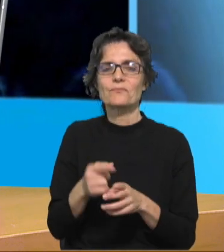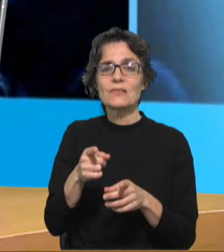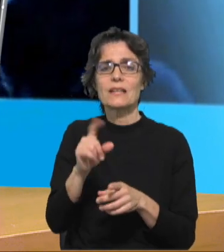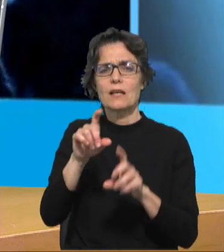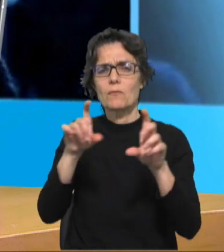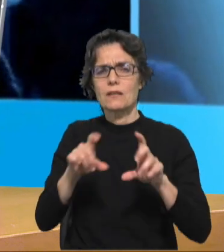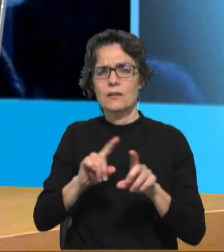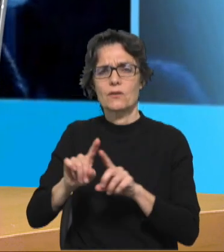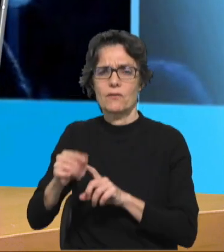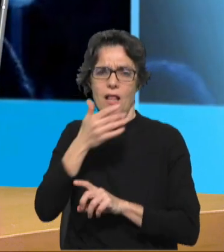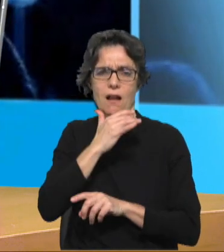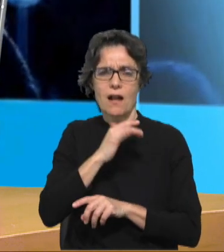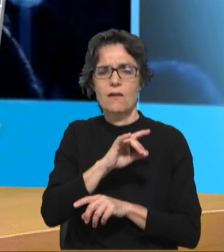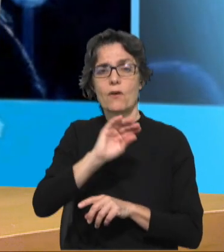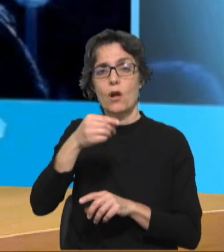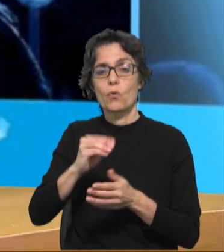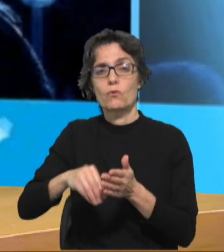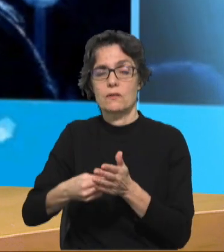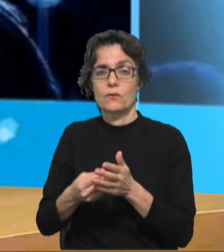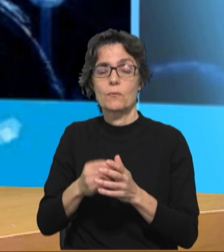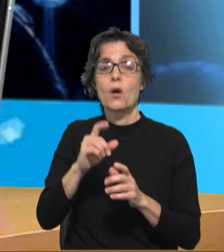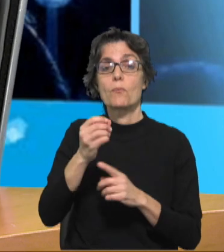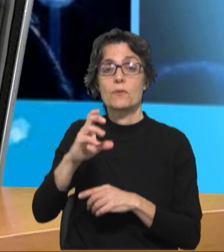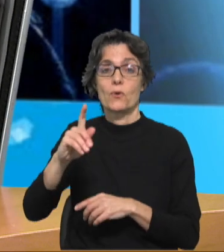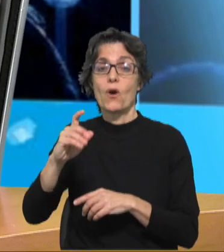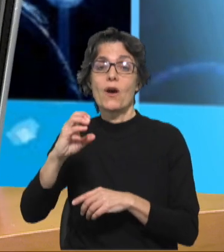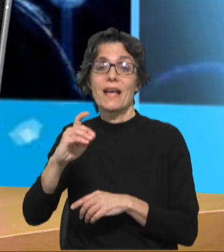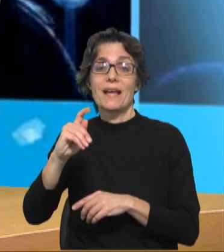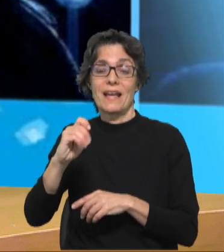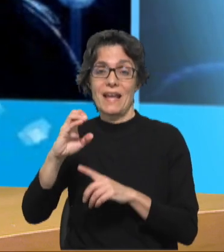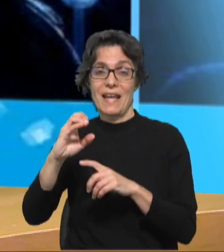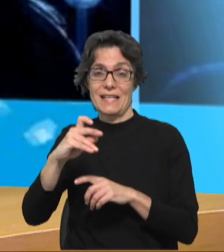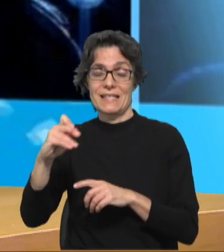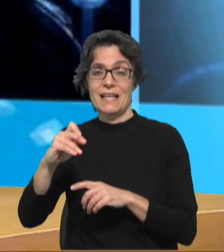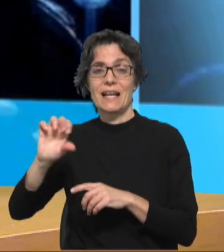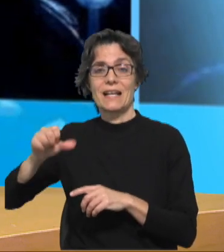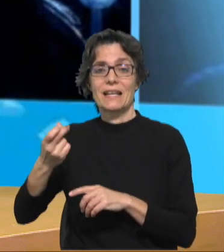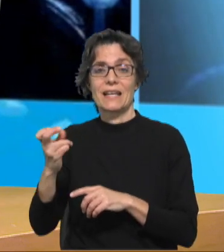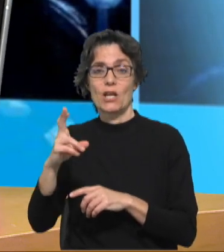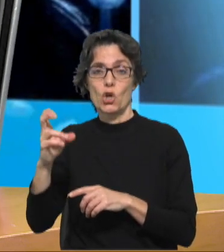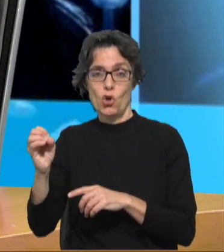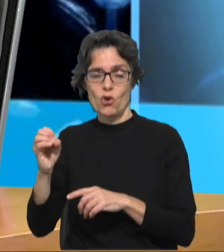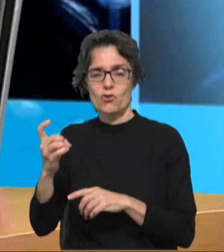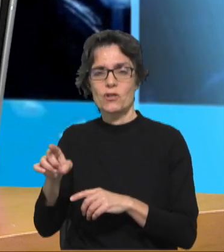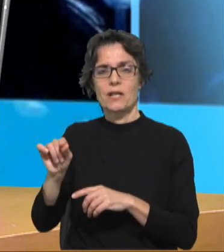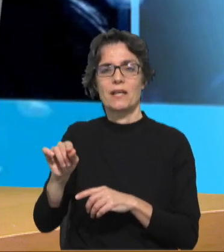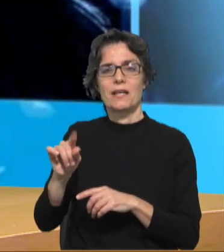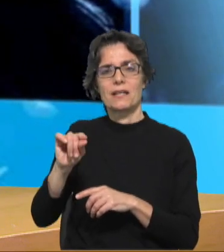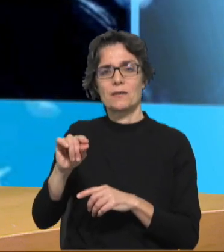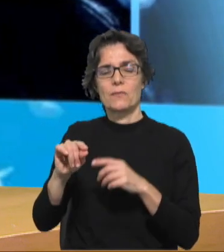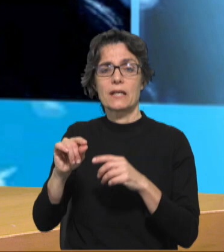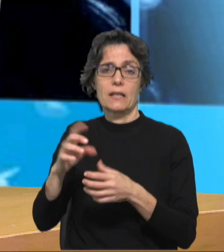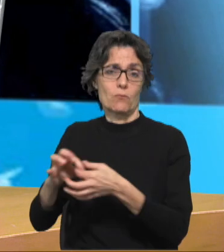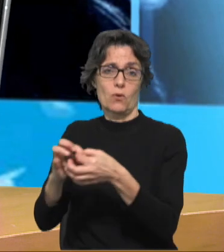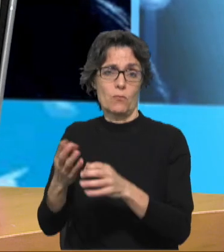anteriormente alguns com assinaturas dessa de Queiroz, por exemplo, que colaborou em jornais de Évora, e portanto Évora tinha, assim como noutras